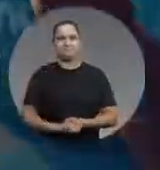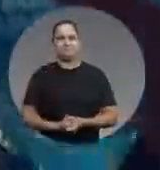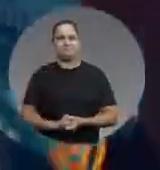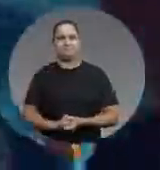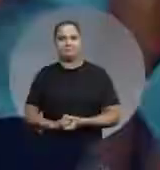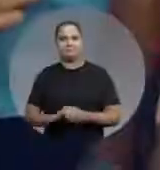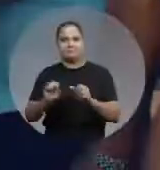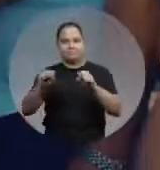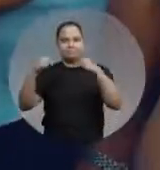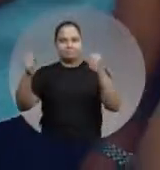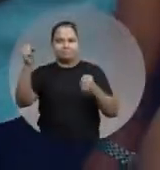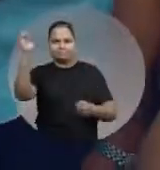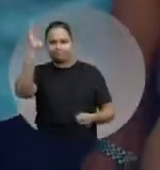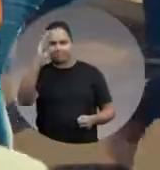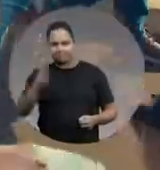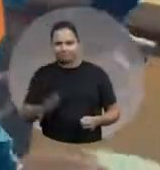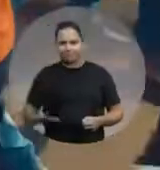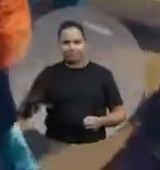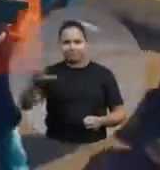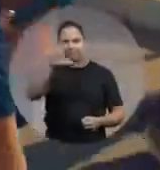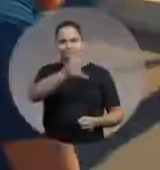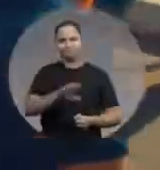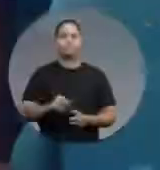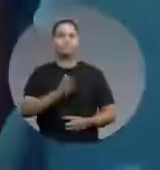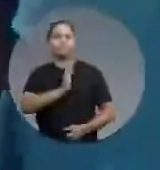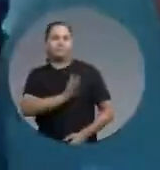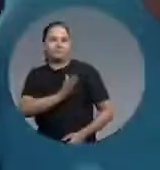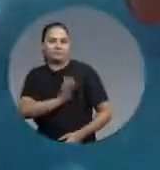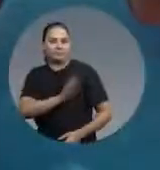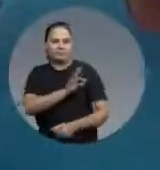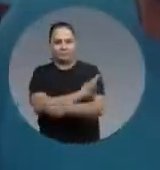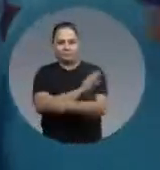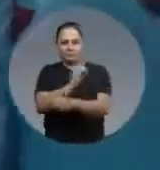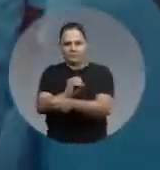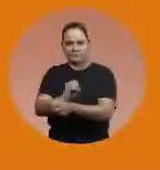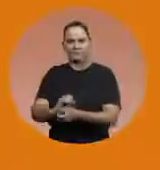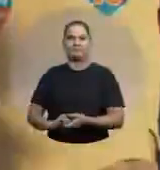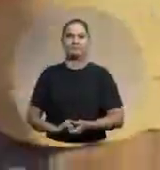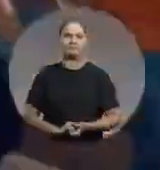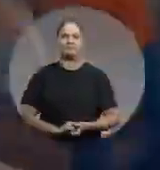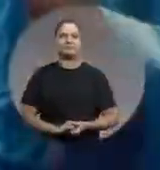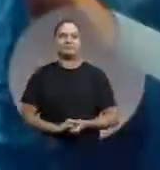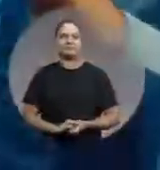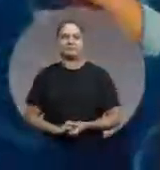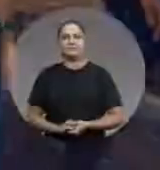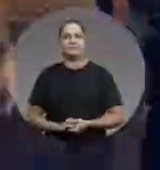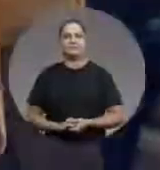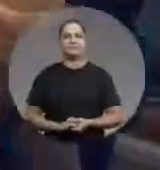Coração curraleiro.